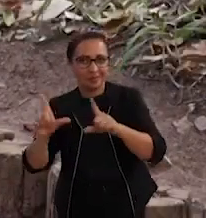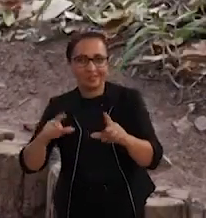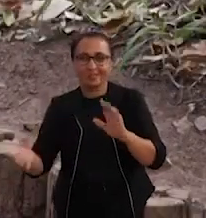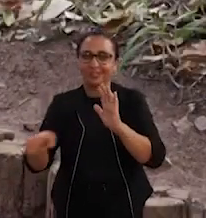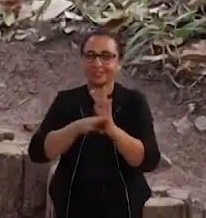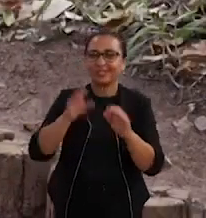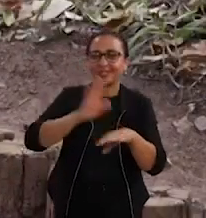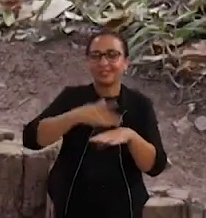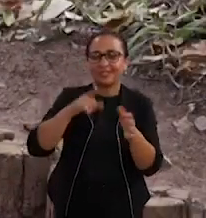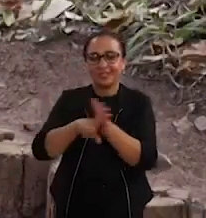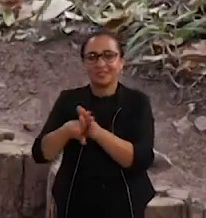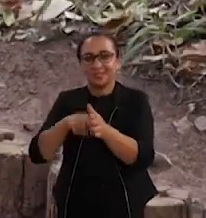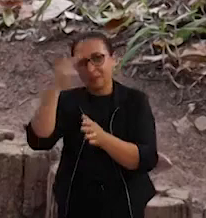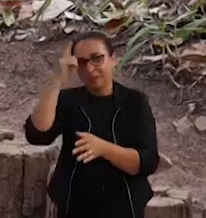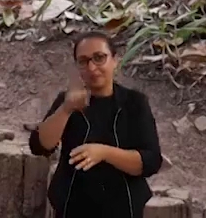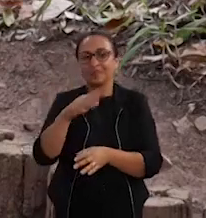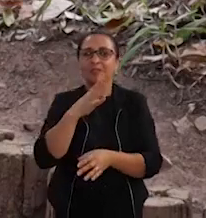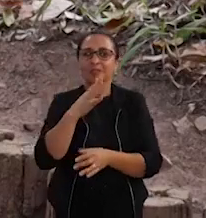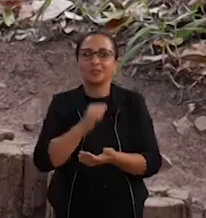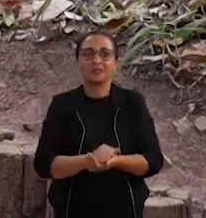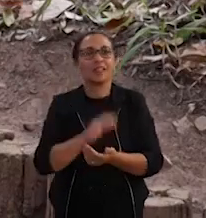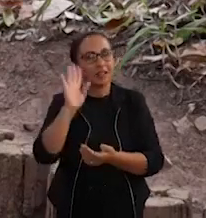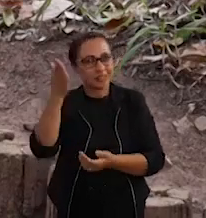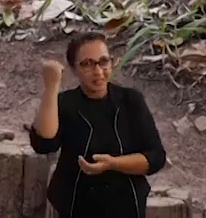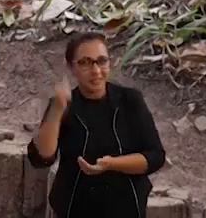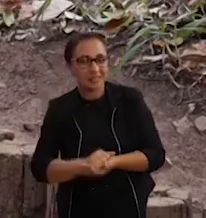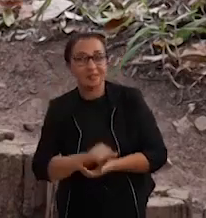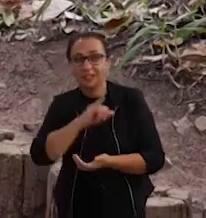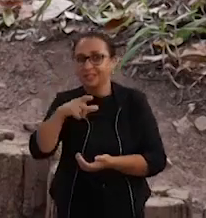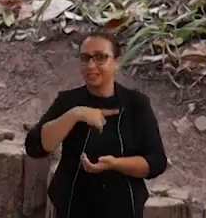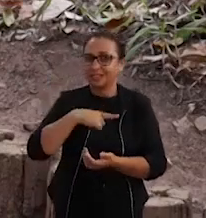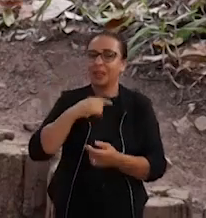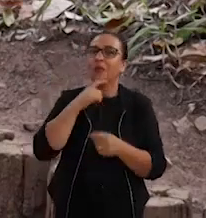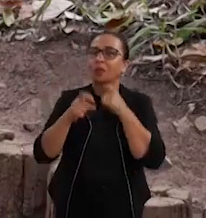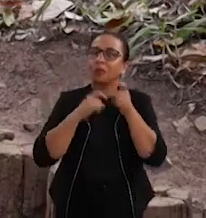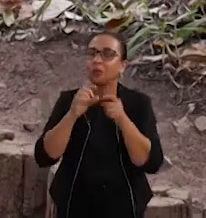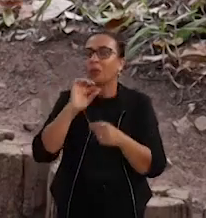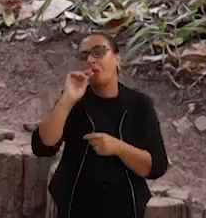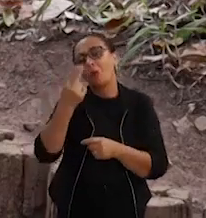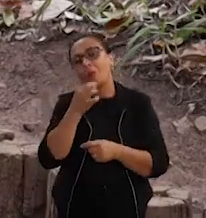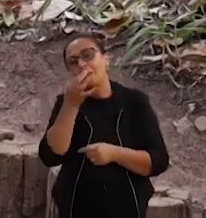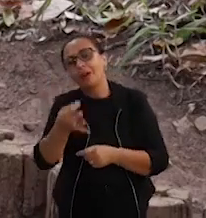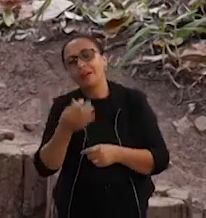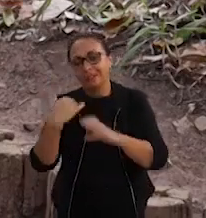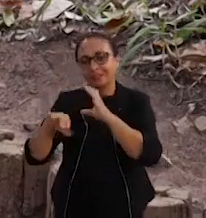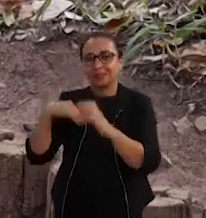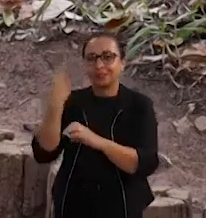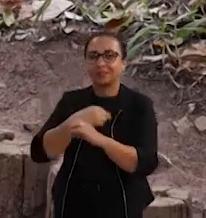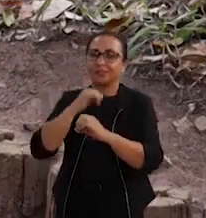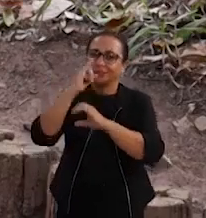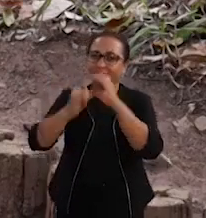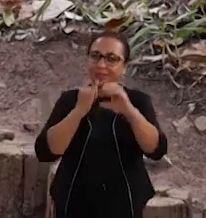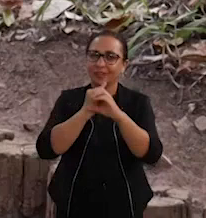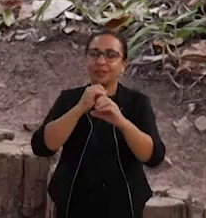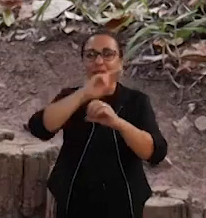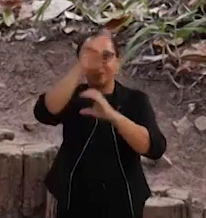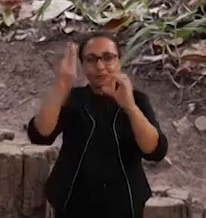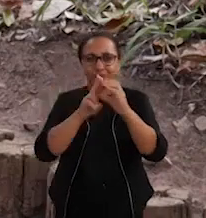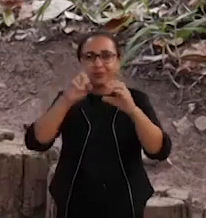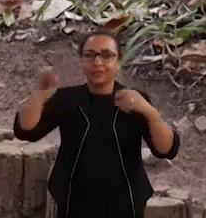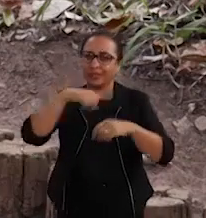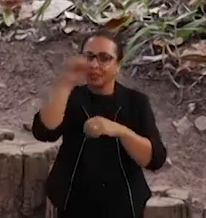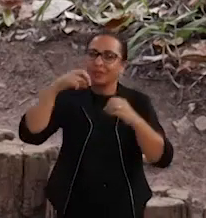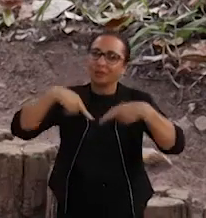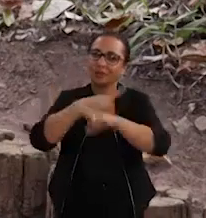No próximo programa, traremos mais pesquisas para você conhecer. E já sabe, se você tem uma dúvida ou sugestão, envie para o nosso e-mail